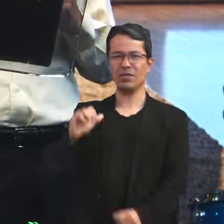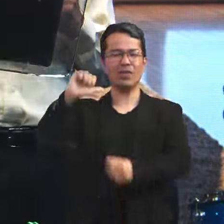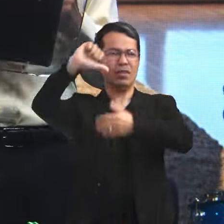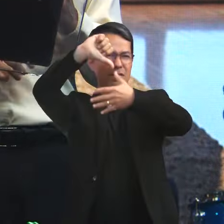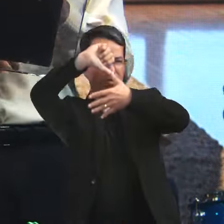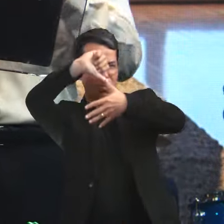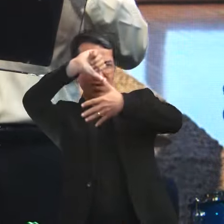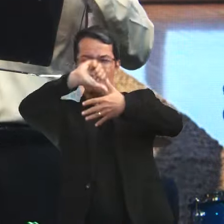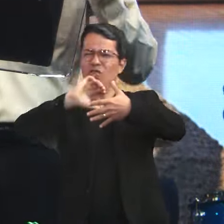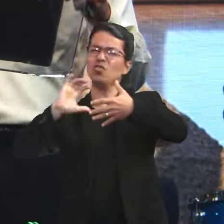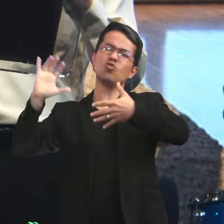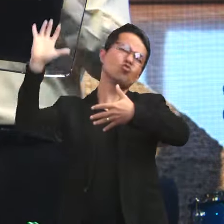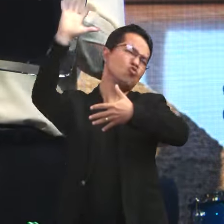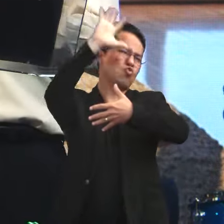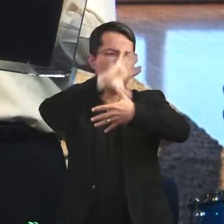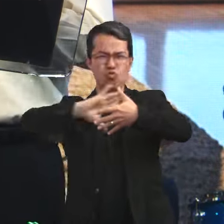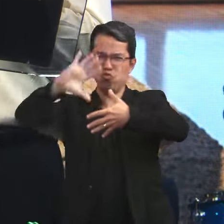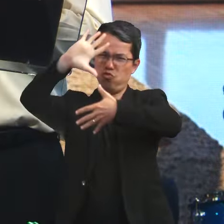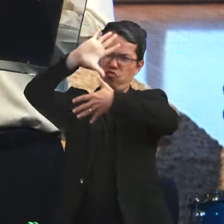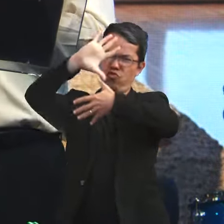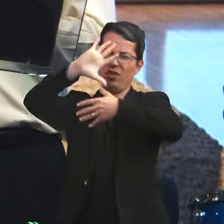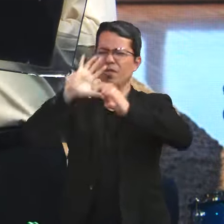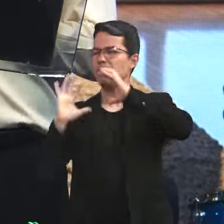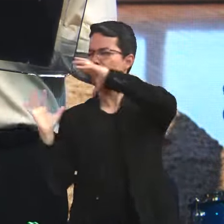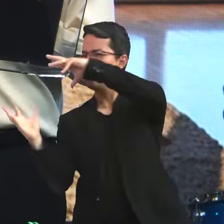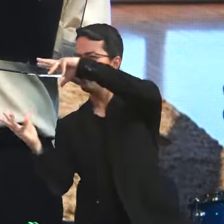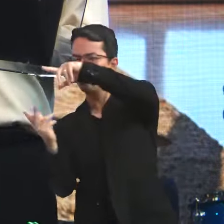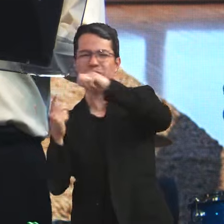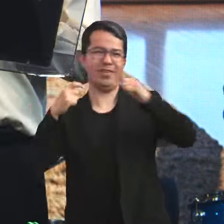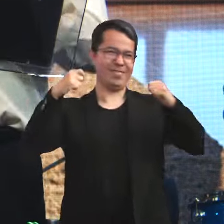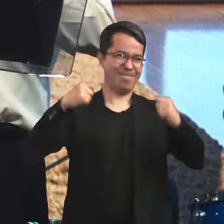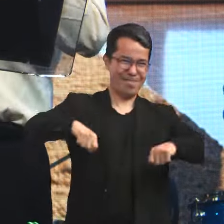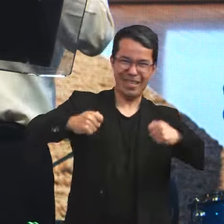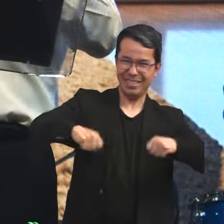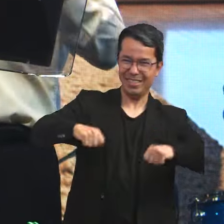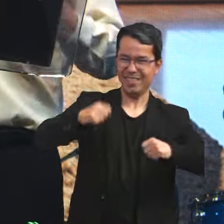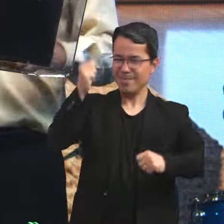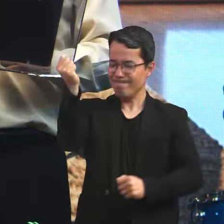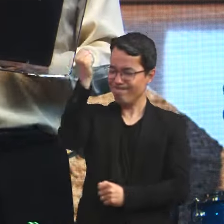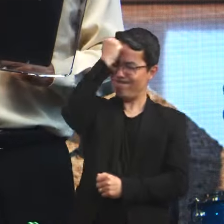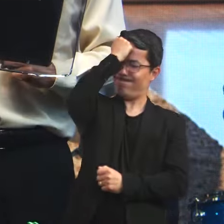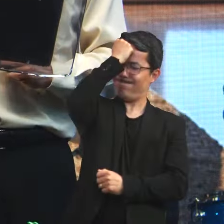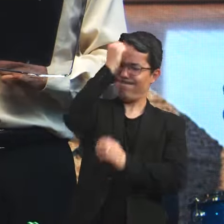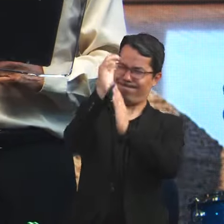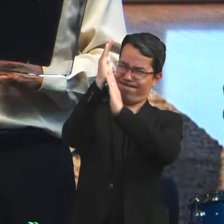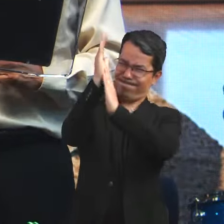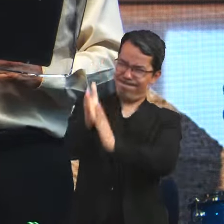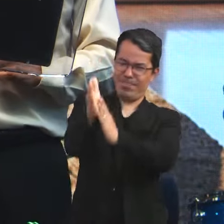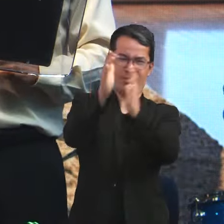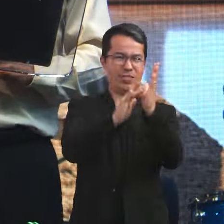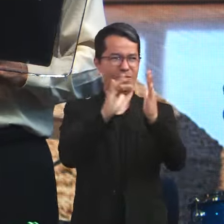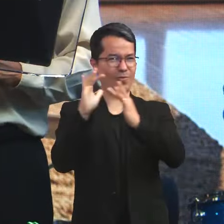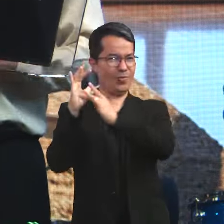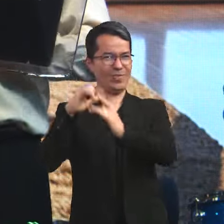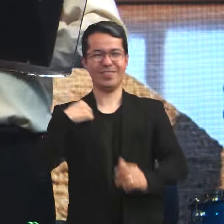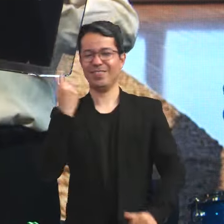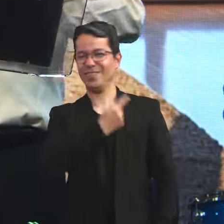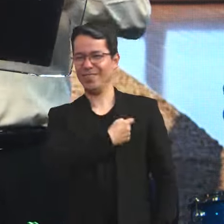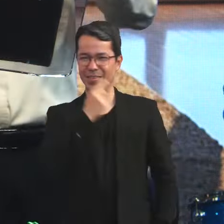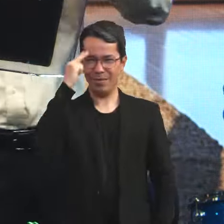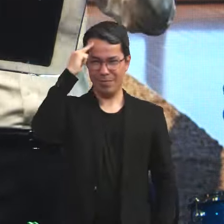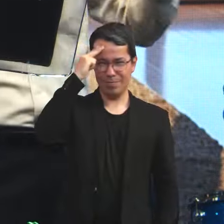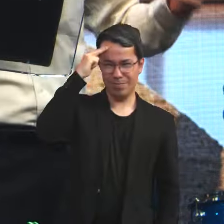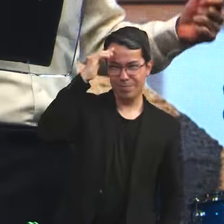toda América do Sul em geral o mundo todo que esse é o sonho que nós temos